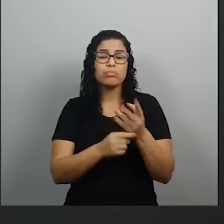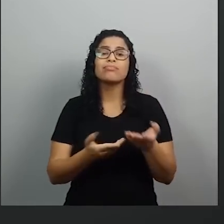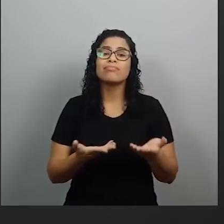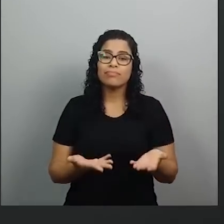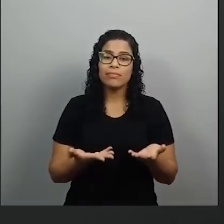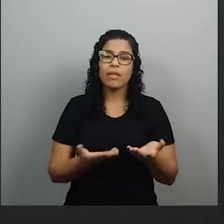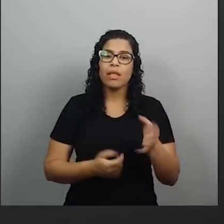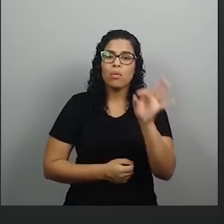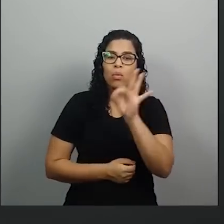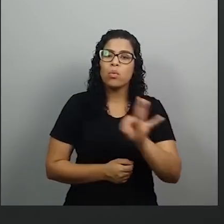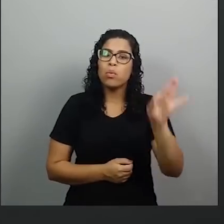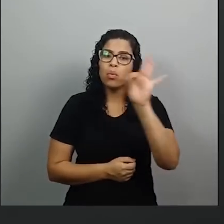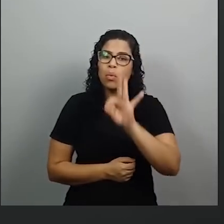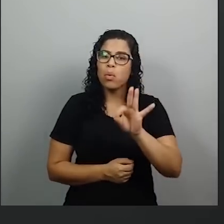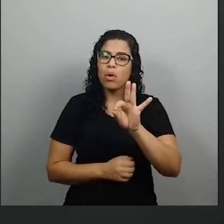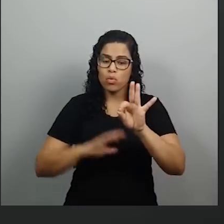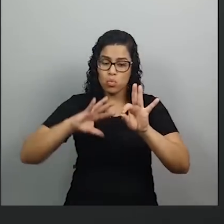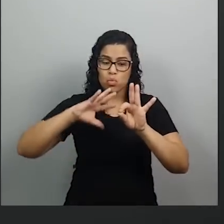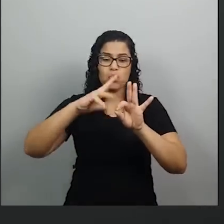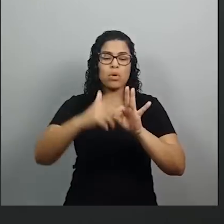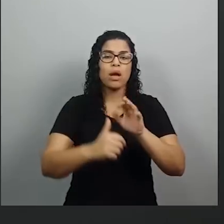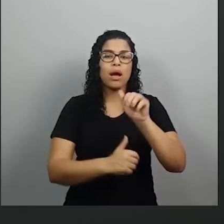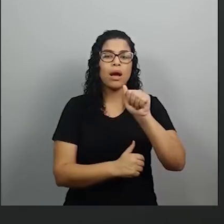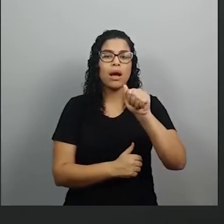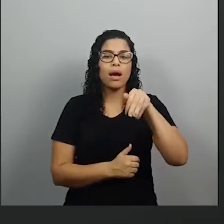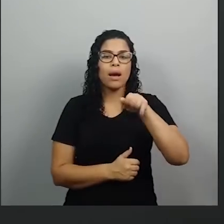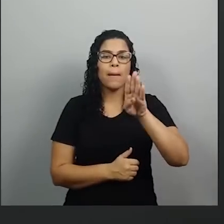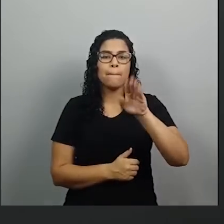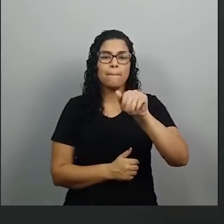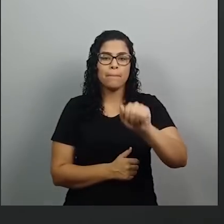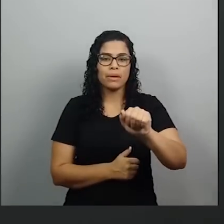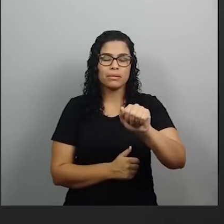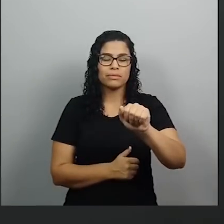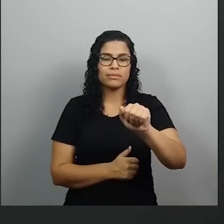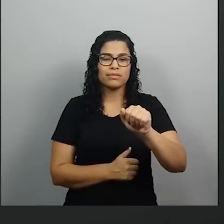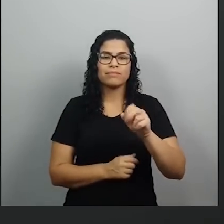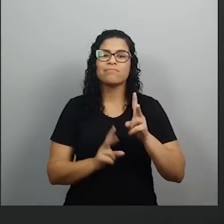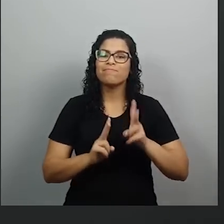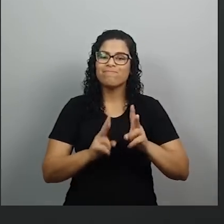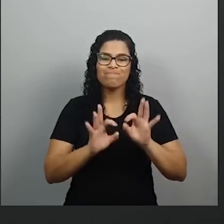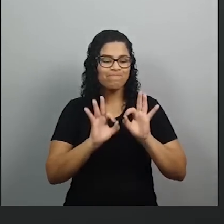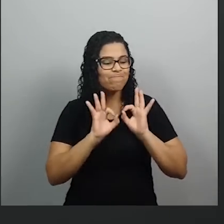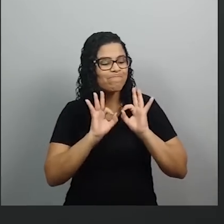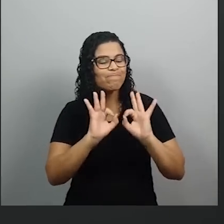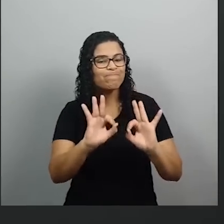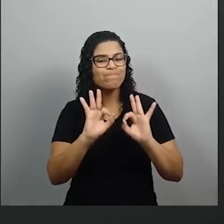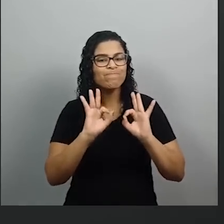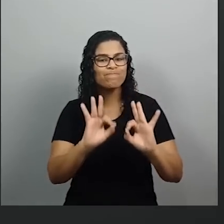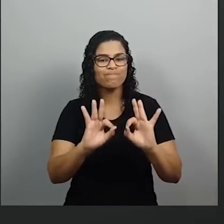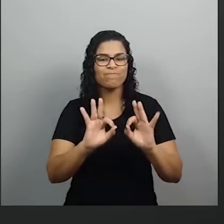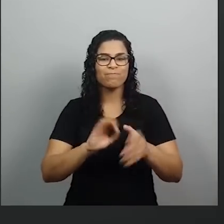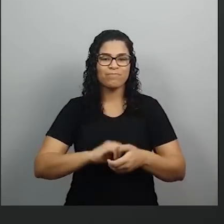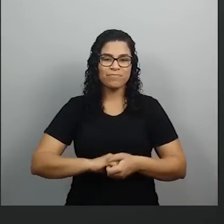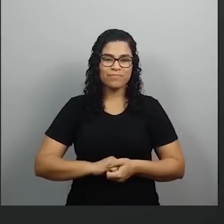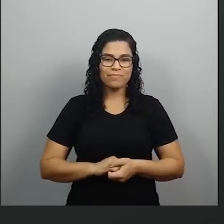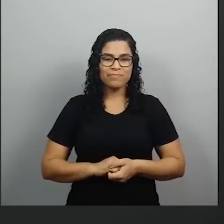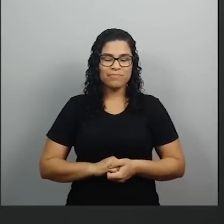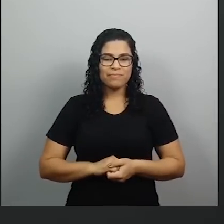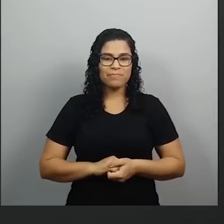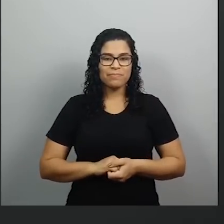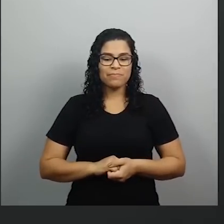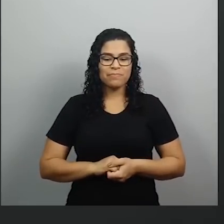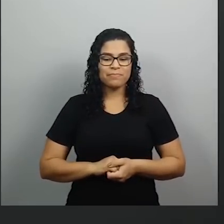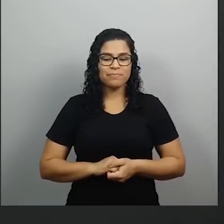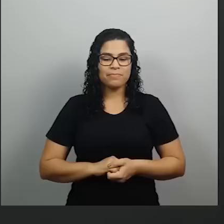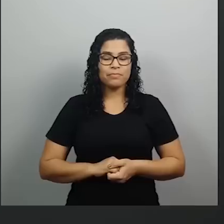assim totalmente preservados em âmbar. Você olha, ele está ali perfeito. Conservação total. Aí